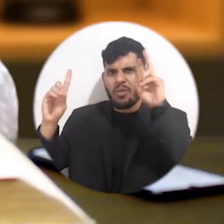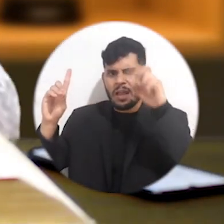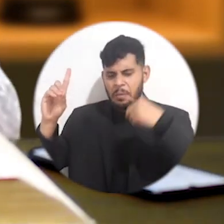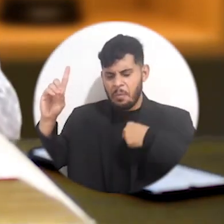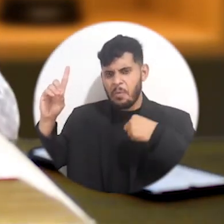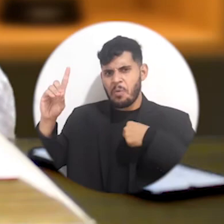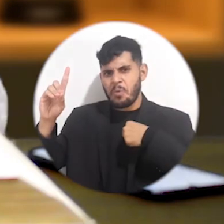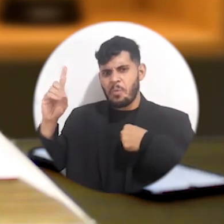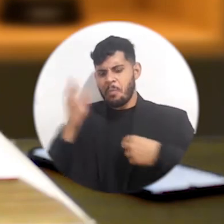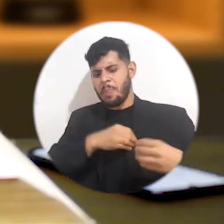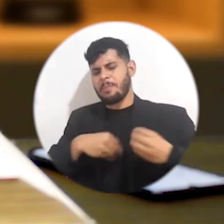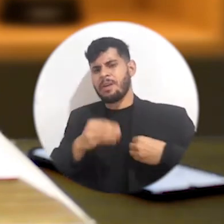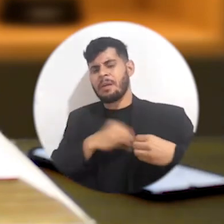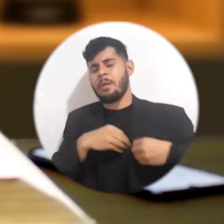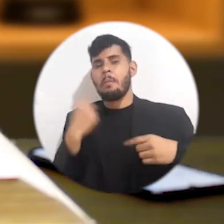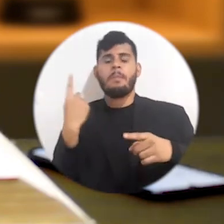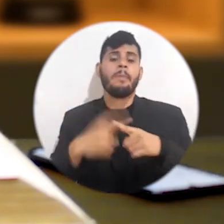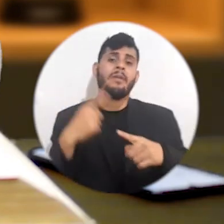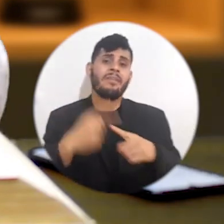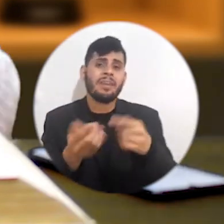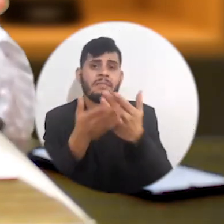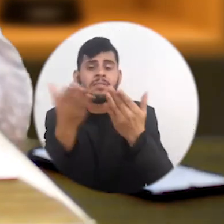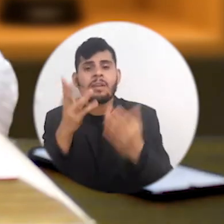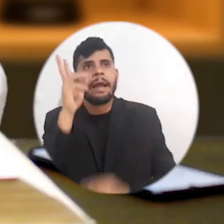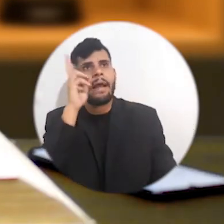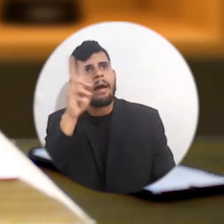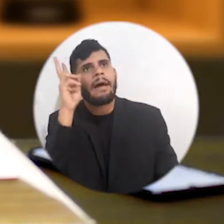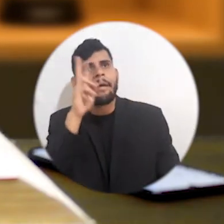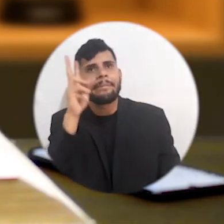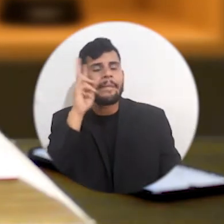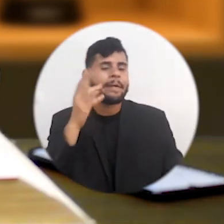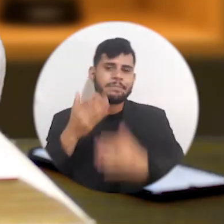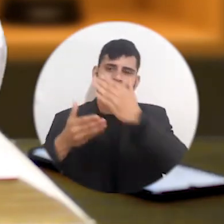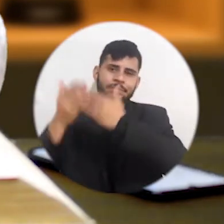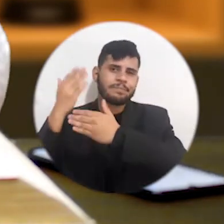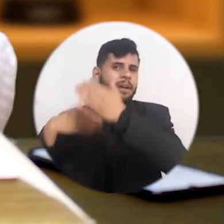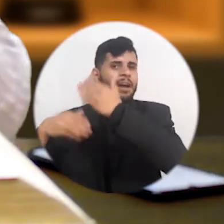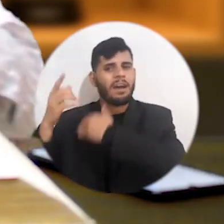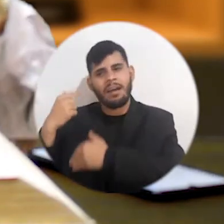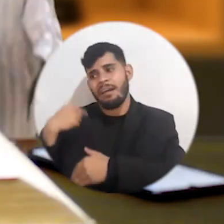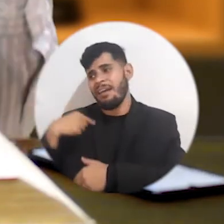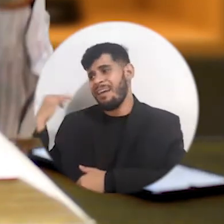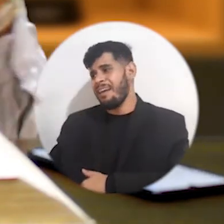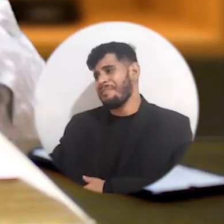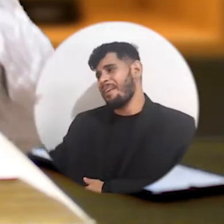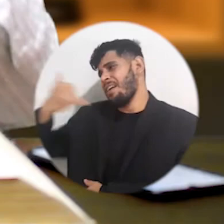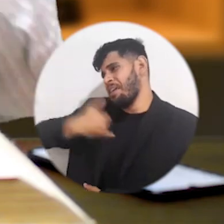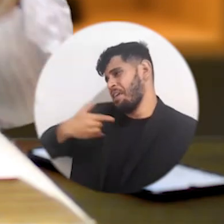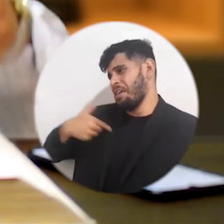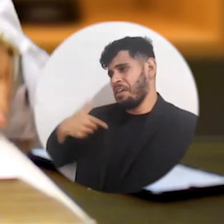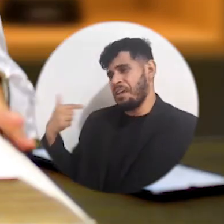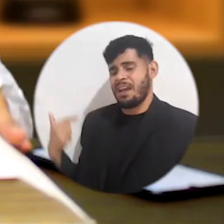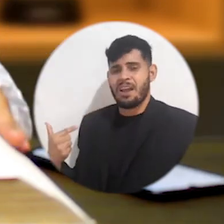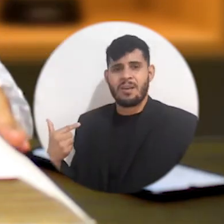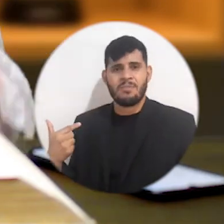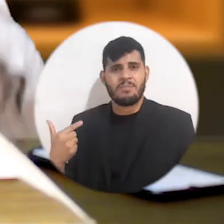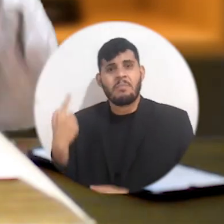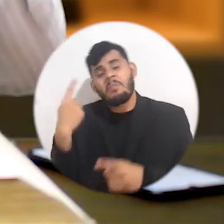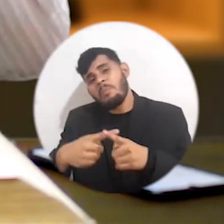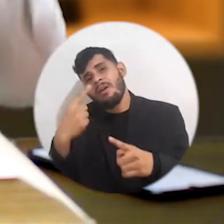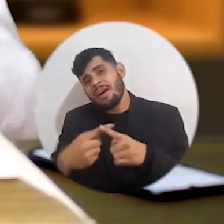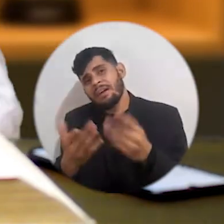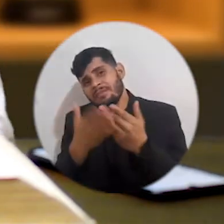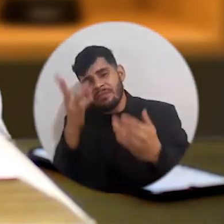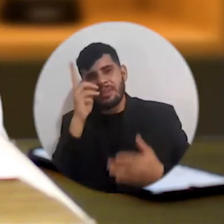lembra do que eu fiz, por que você fica lembrando do que fizeram com você, ou falaram, ou deixaram de fazer?